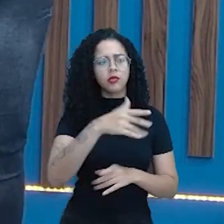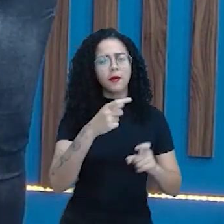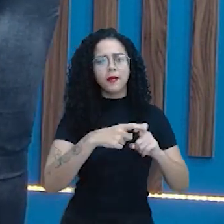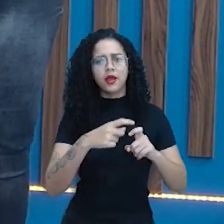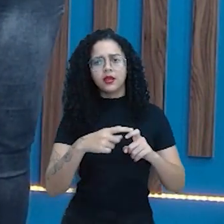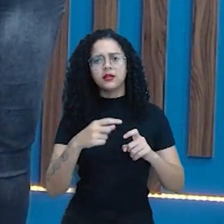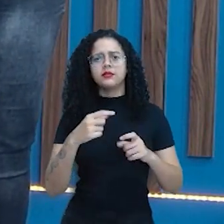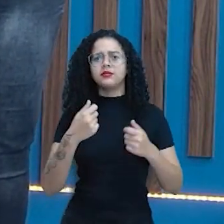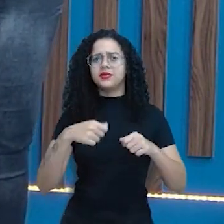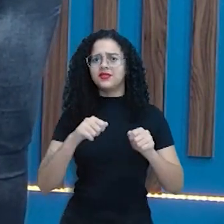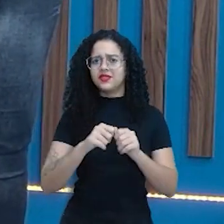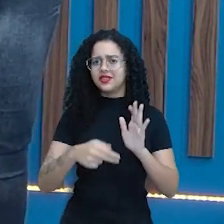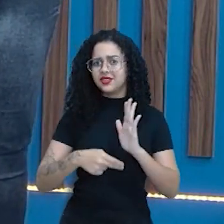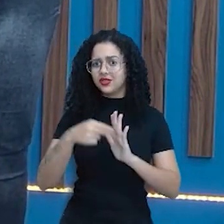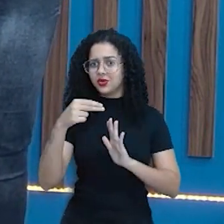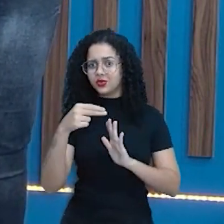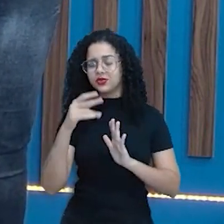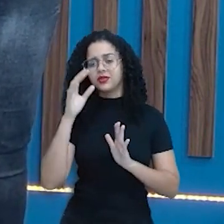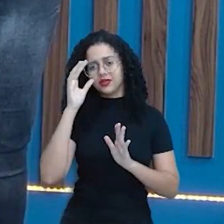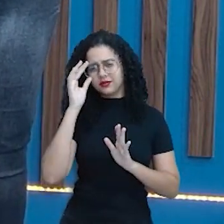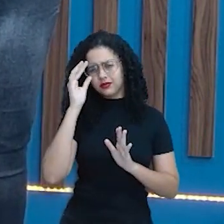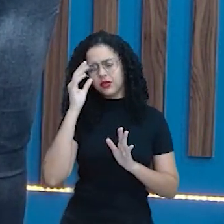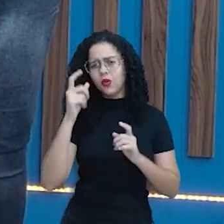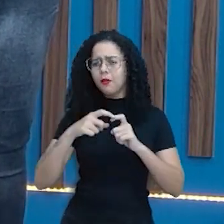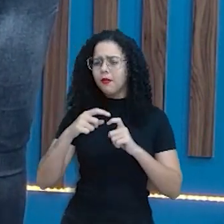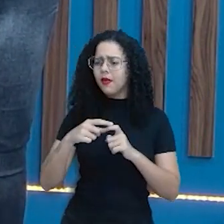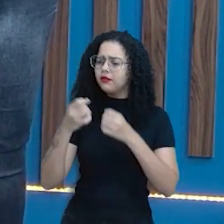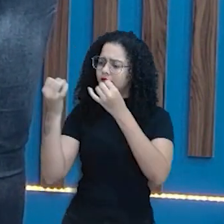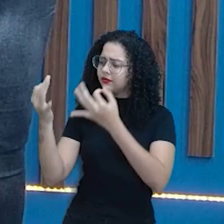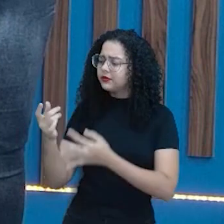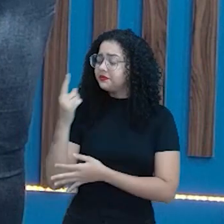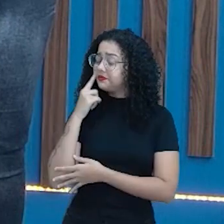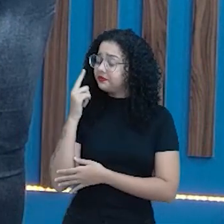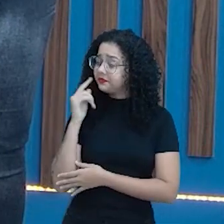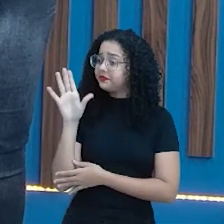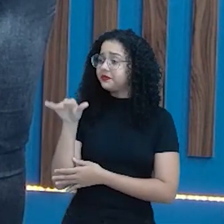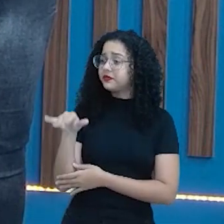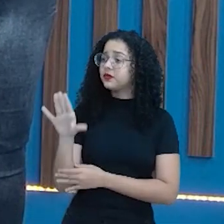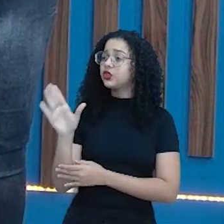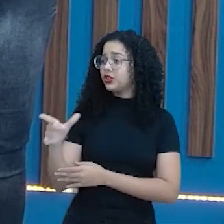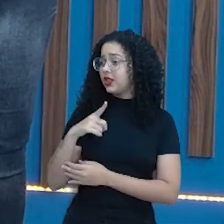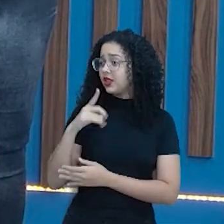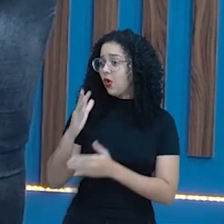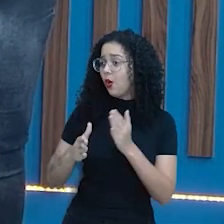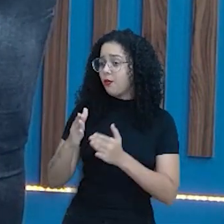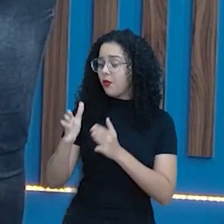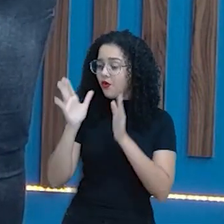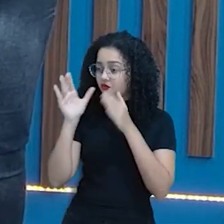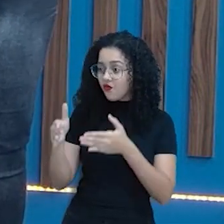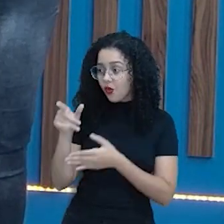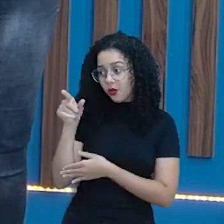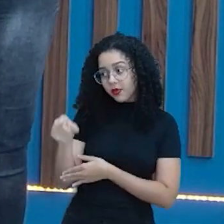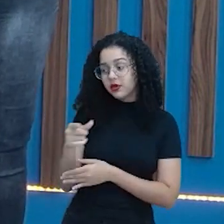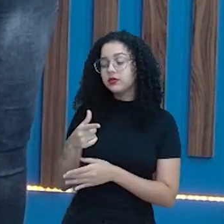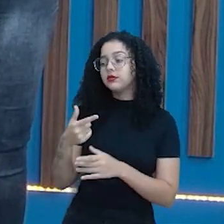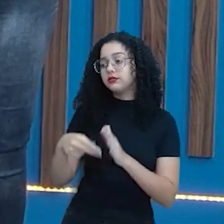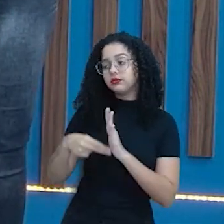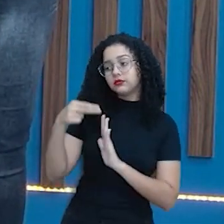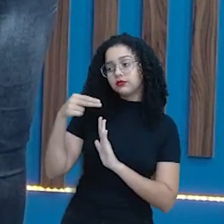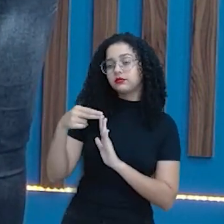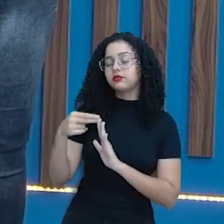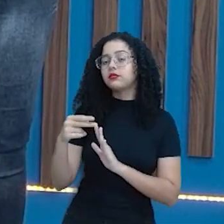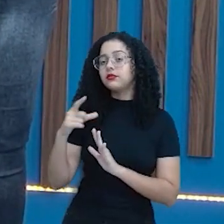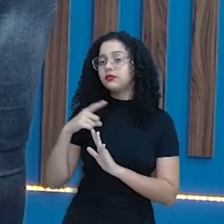uma intervenção cirúrgica pequena, e aí o médico diz, olha, já temos um robô para isso, já temos um